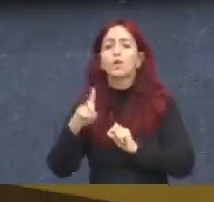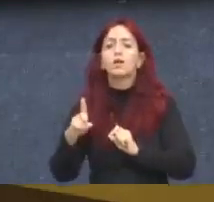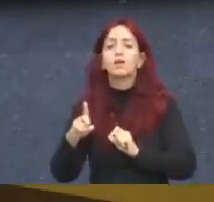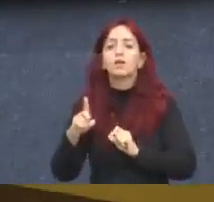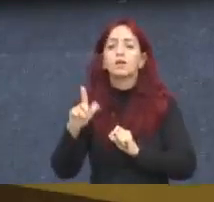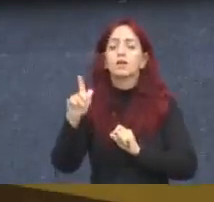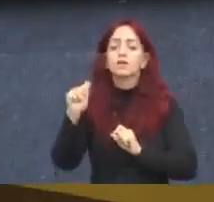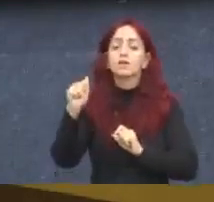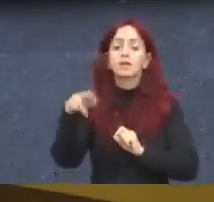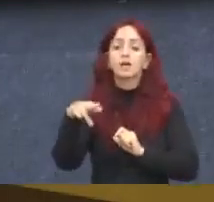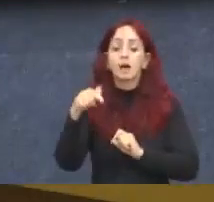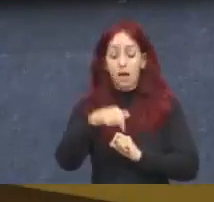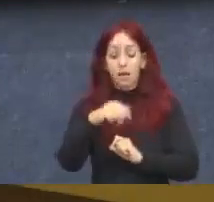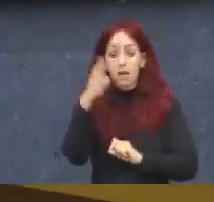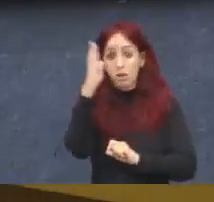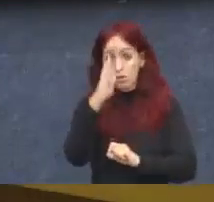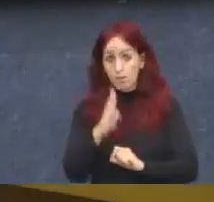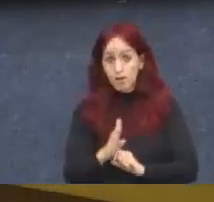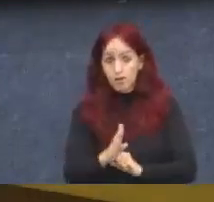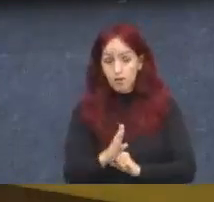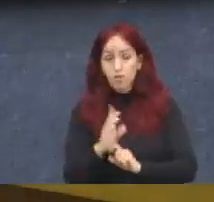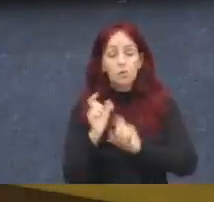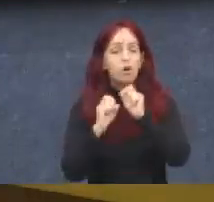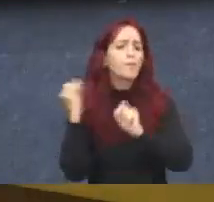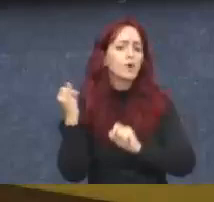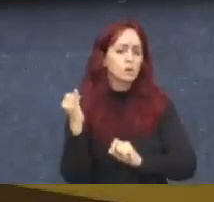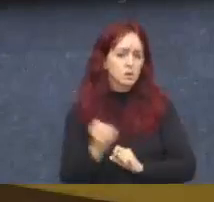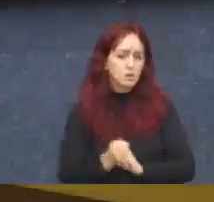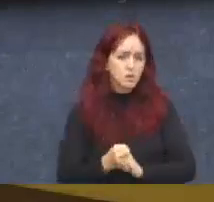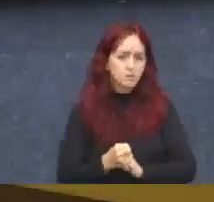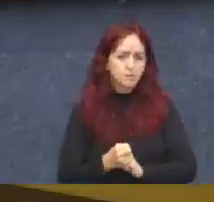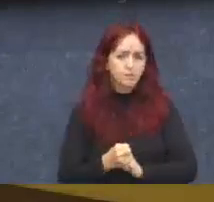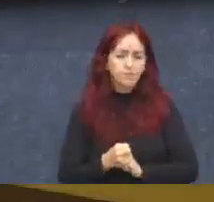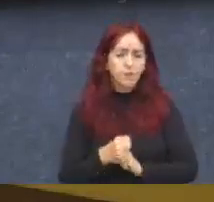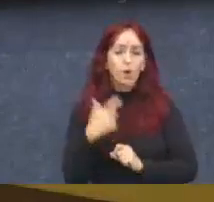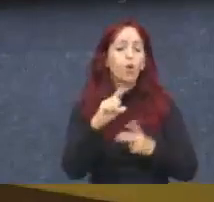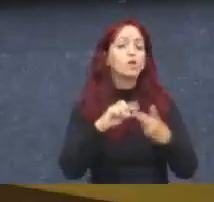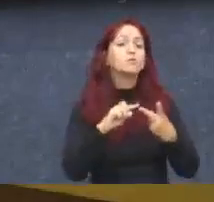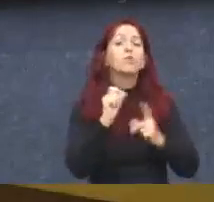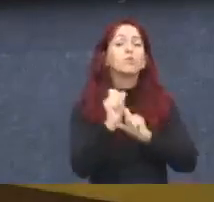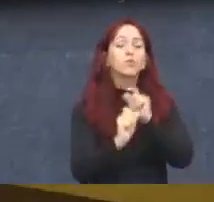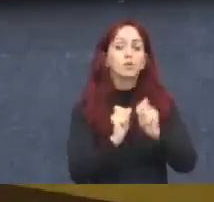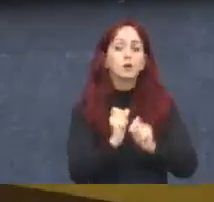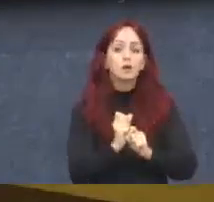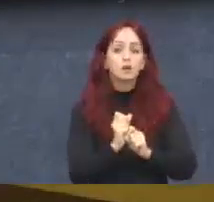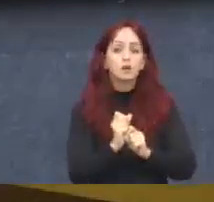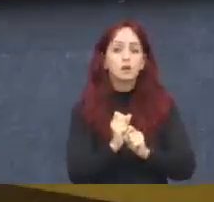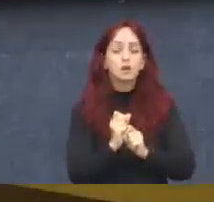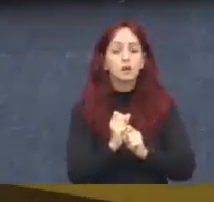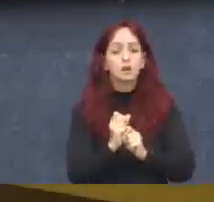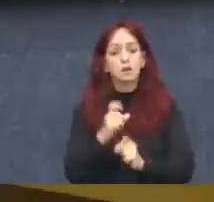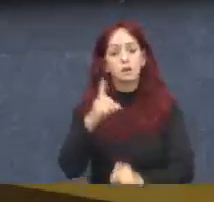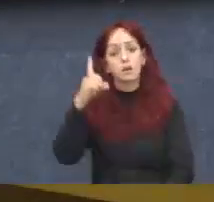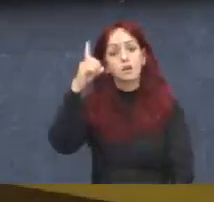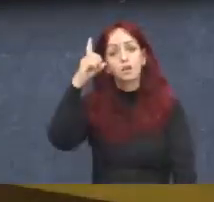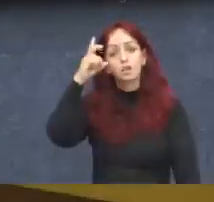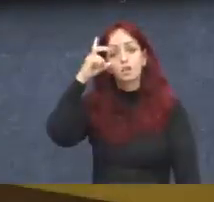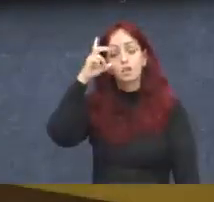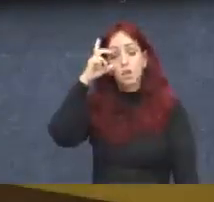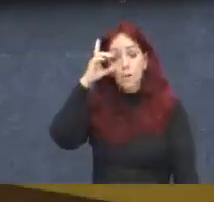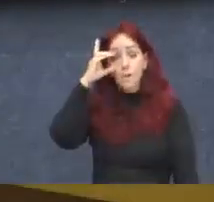A importância do Luiz Gama para o nosso país. Outra coisa boa, a Dilma. Foi